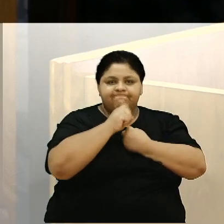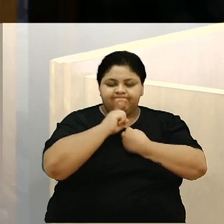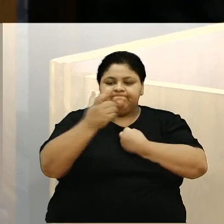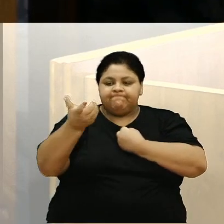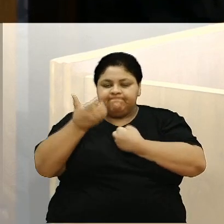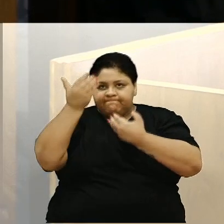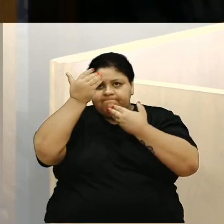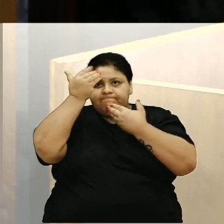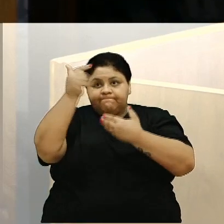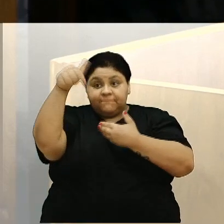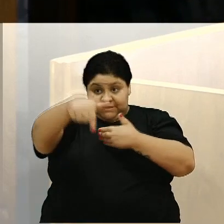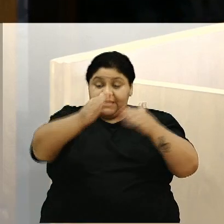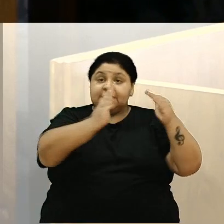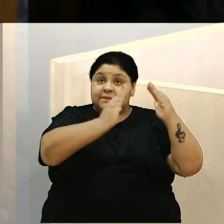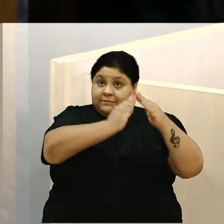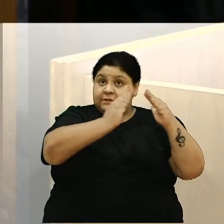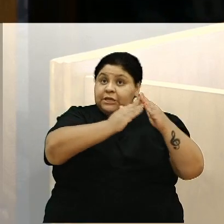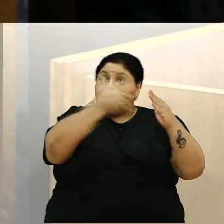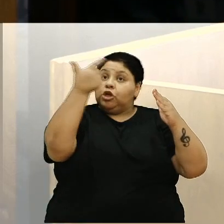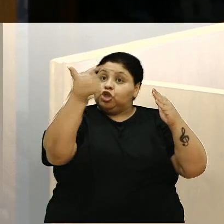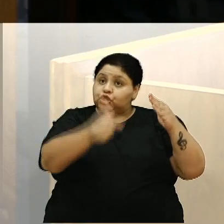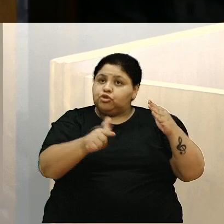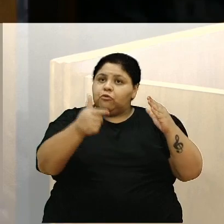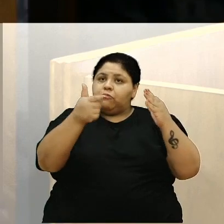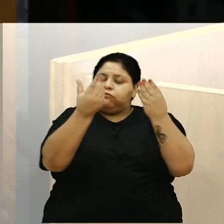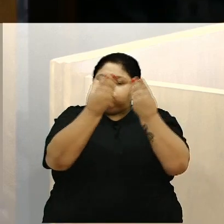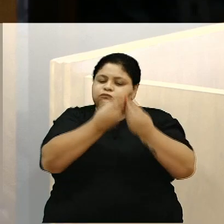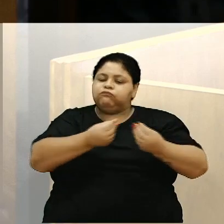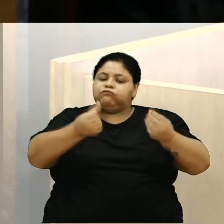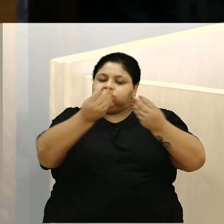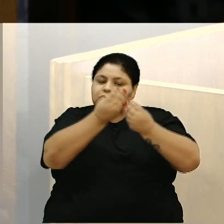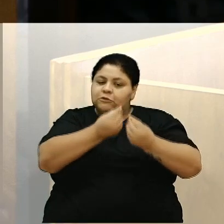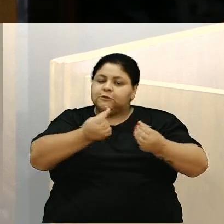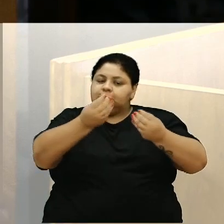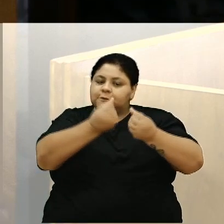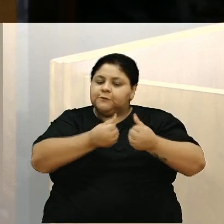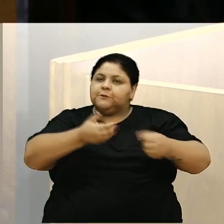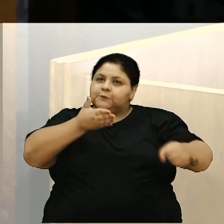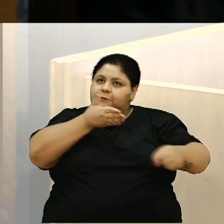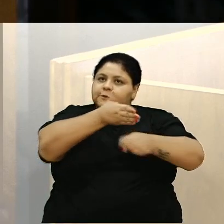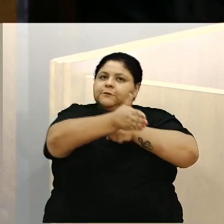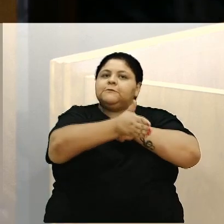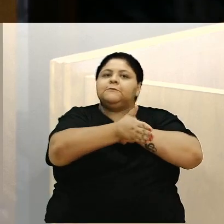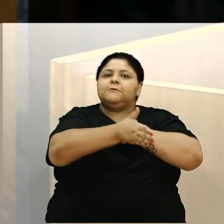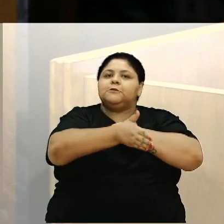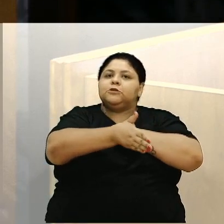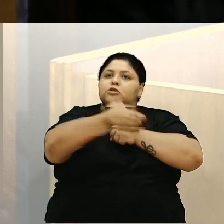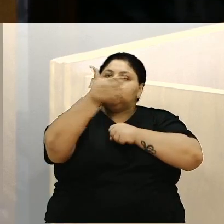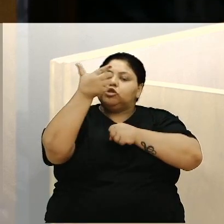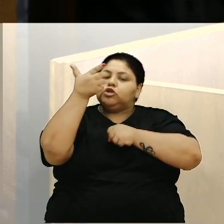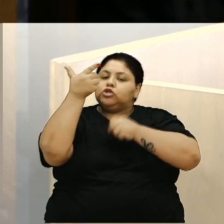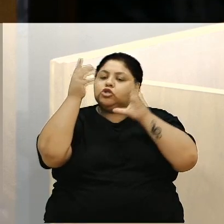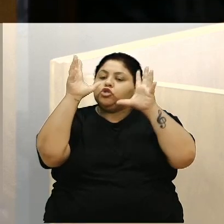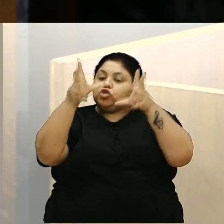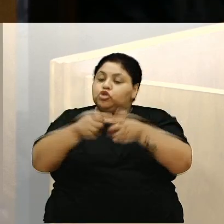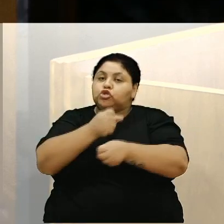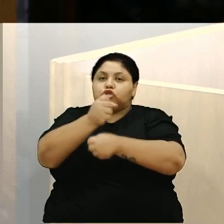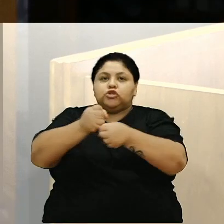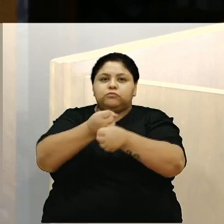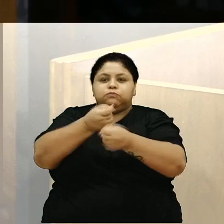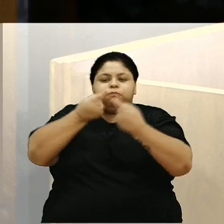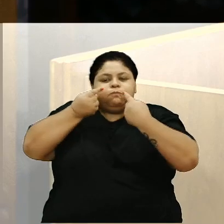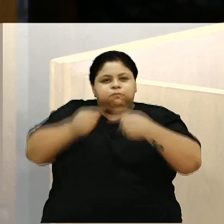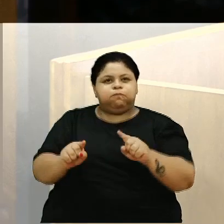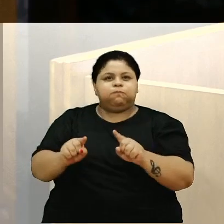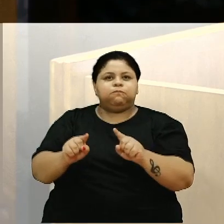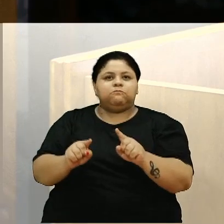casa que mais uma vez se mostrou sensível e integrada a uma causa que se repete todos os anos e nos desafia